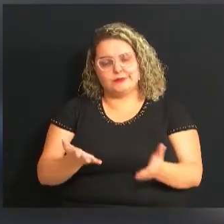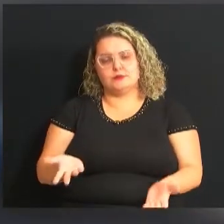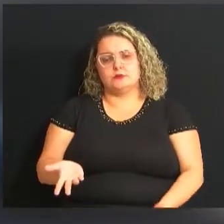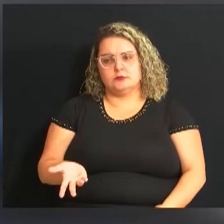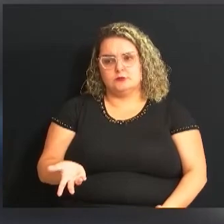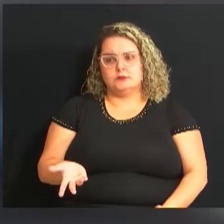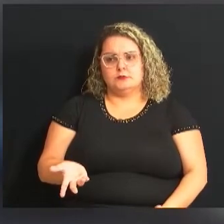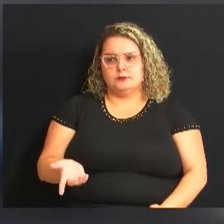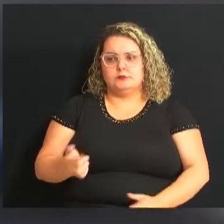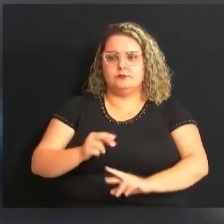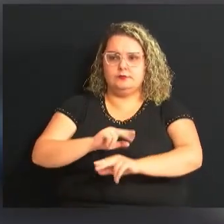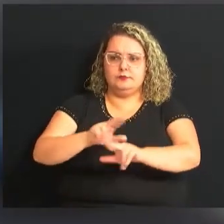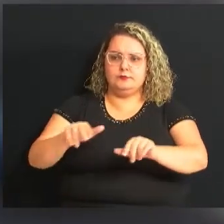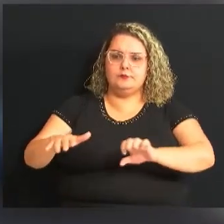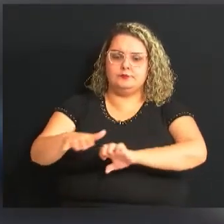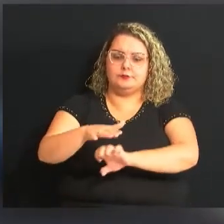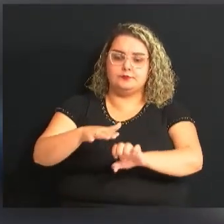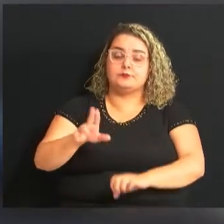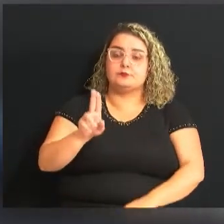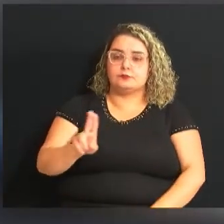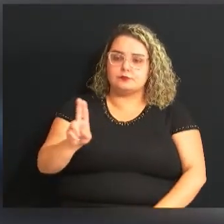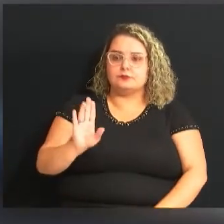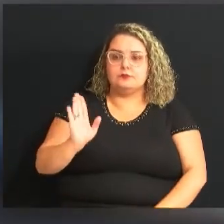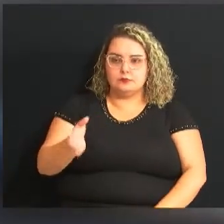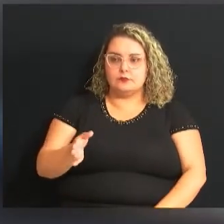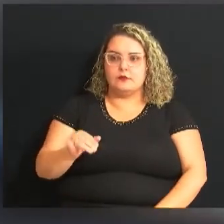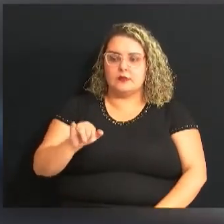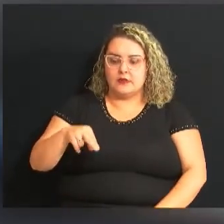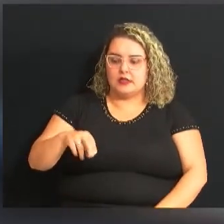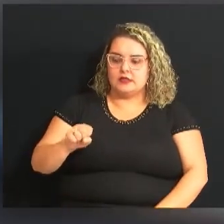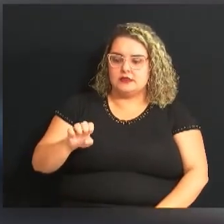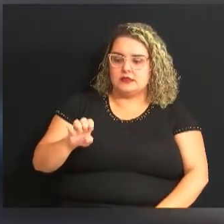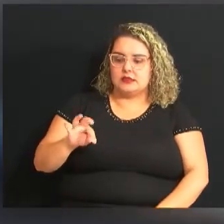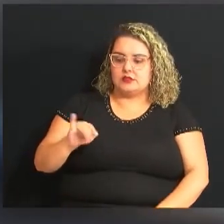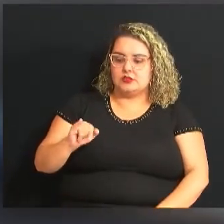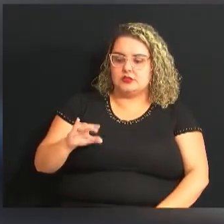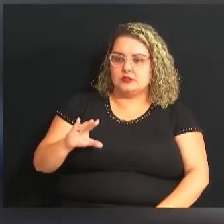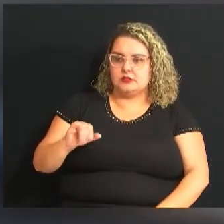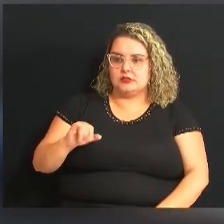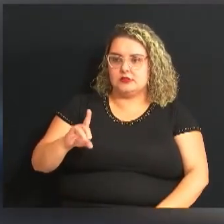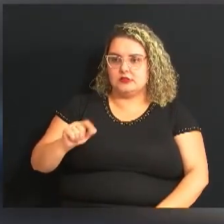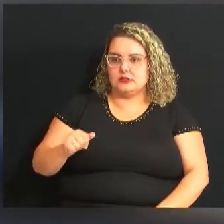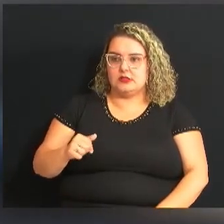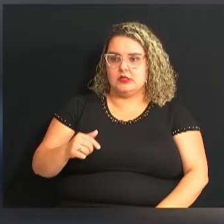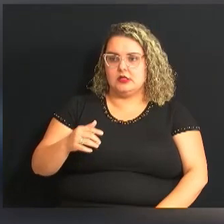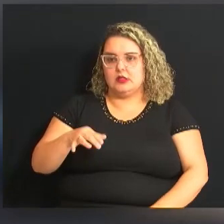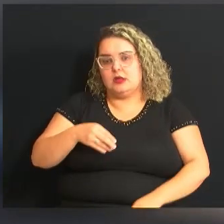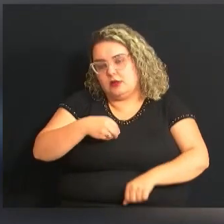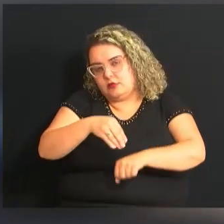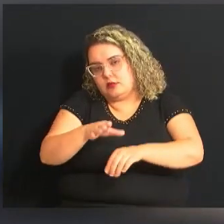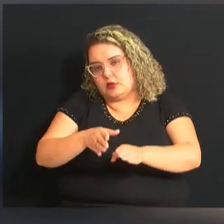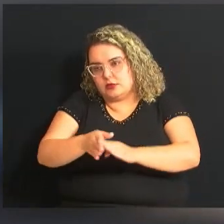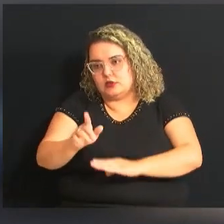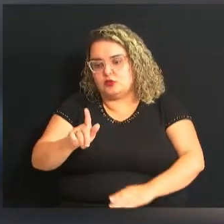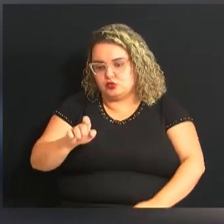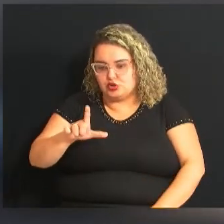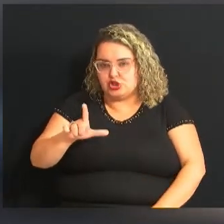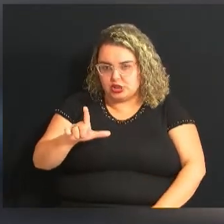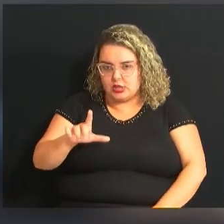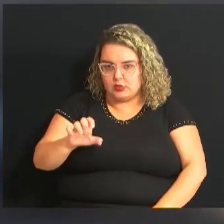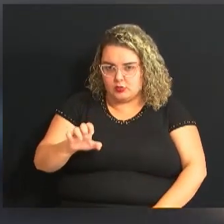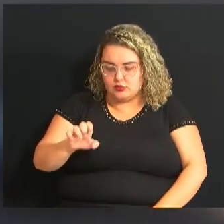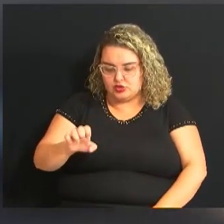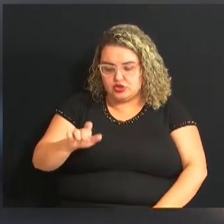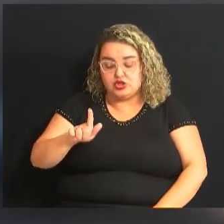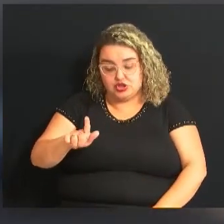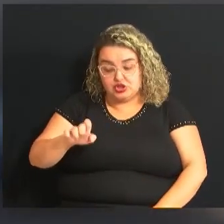muitas empresas já apliquem inseticidas, eu sugestiono gel, né, seja aquele inseticida com gel,